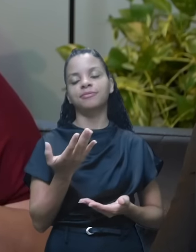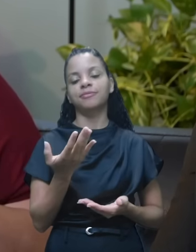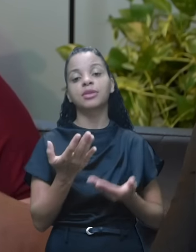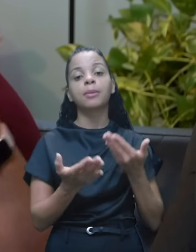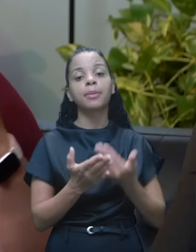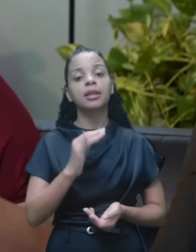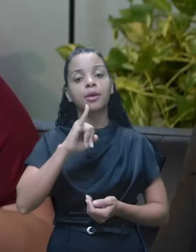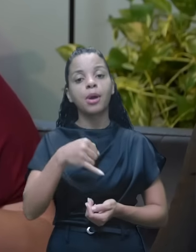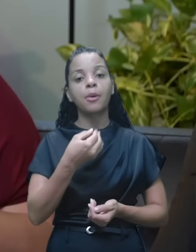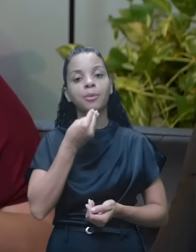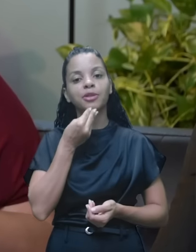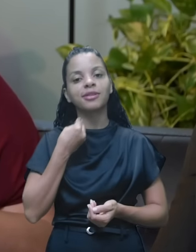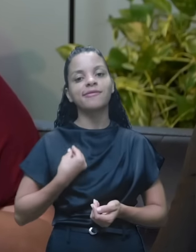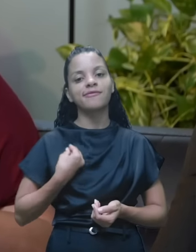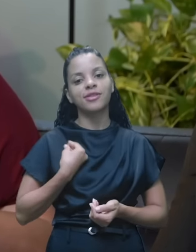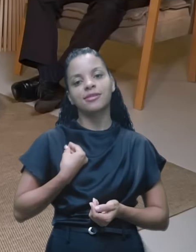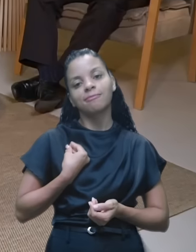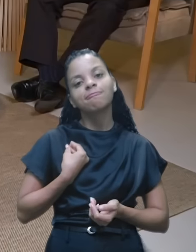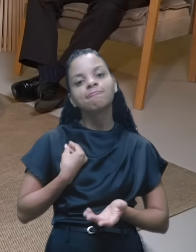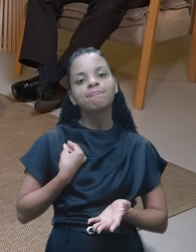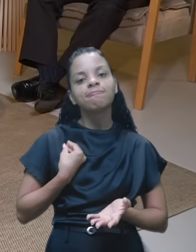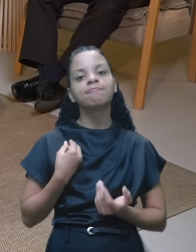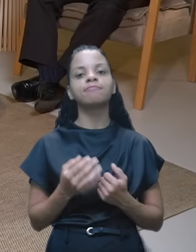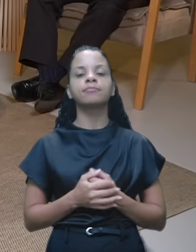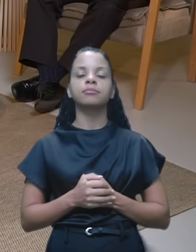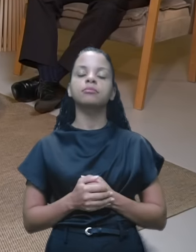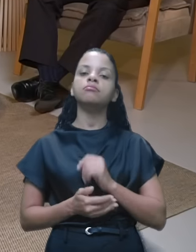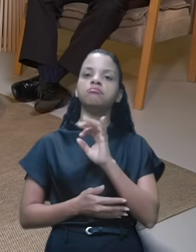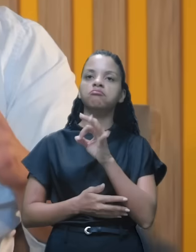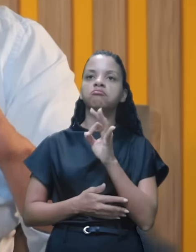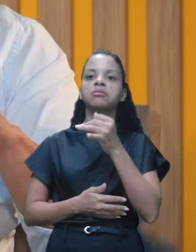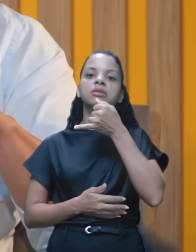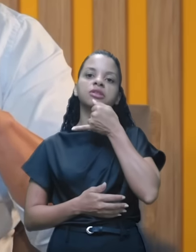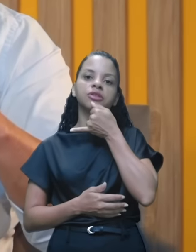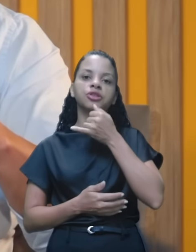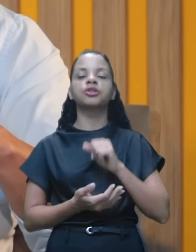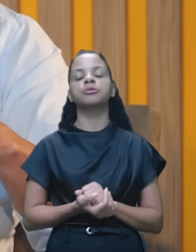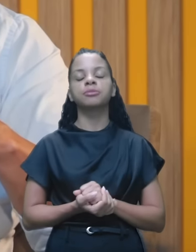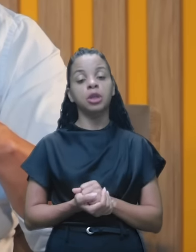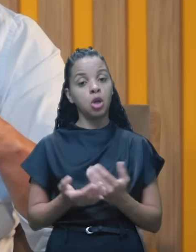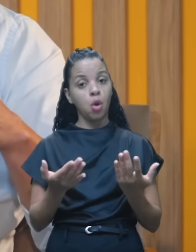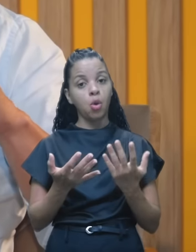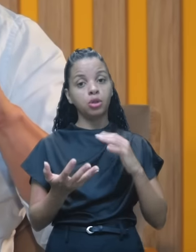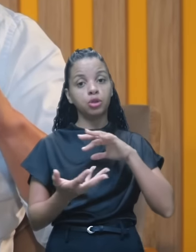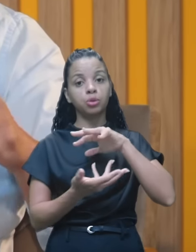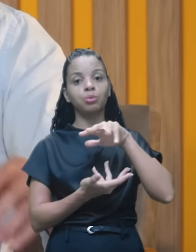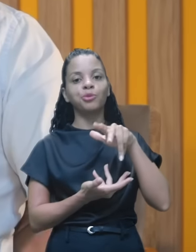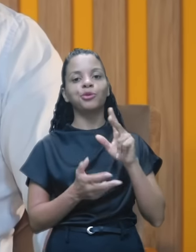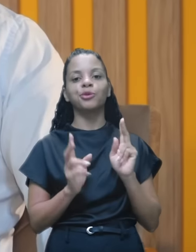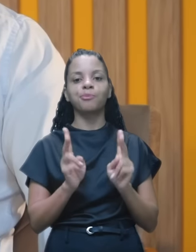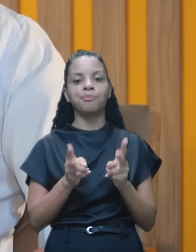si mesmo, perdendo a oportunidade da vida dele. É muito triste, né? E hoje não muda muito. Hoje o